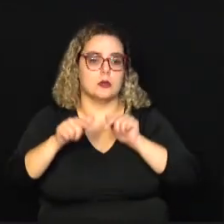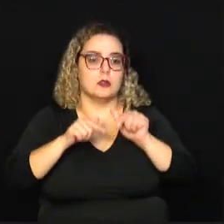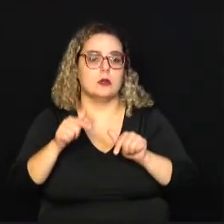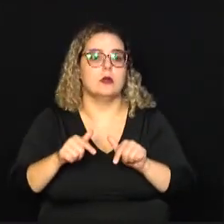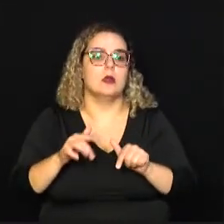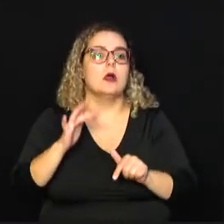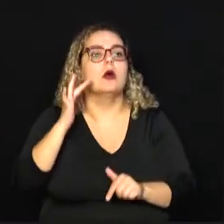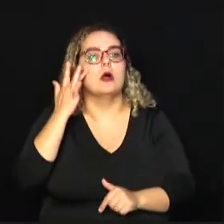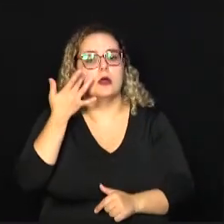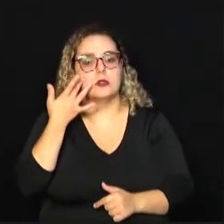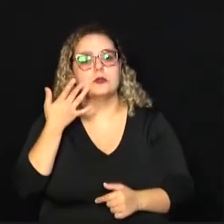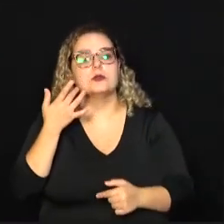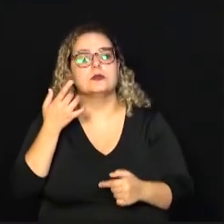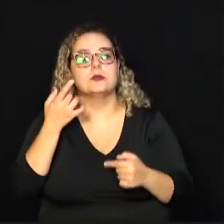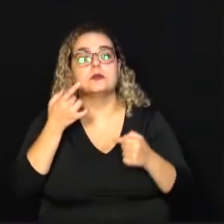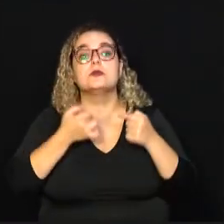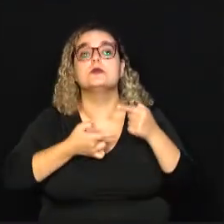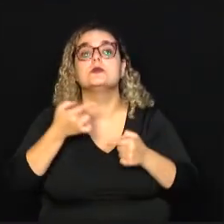essa...